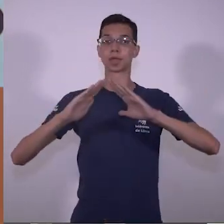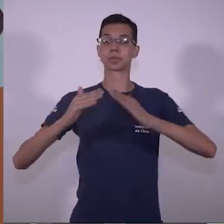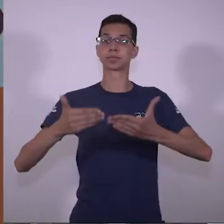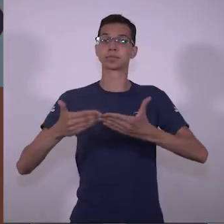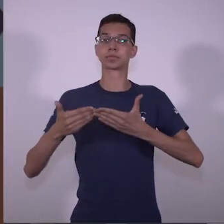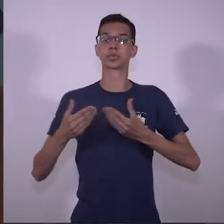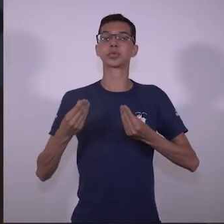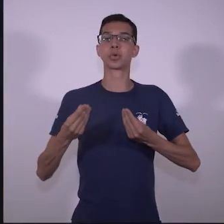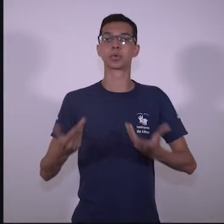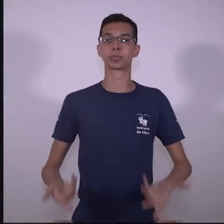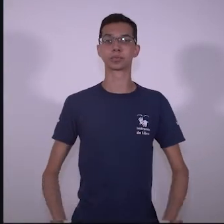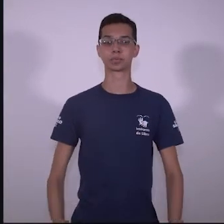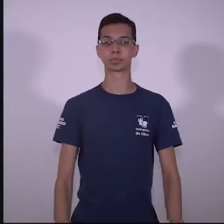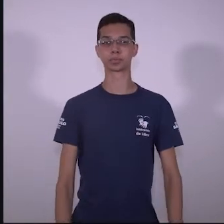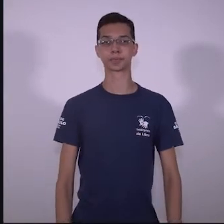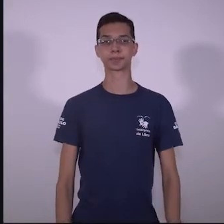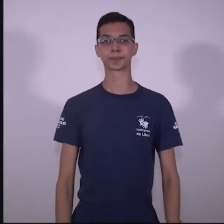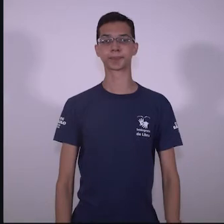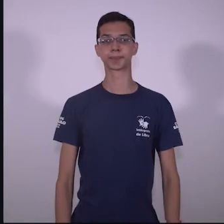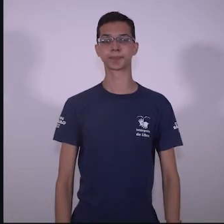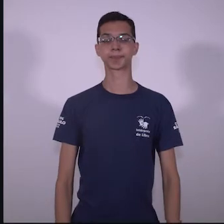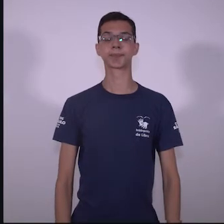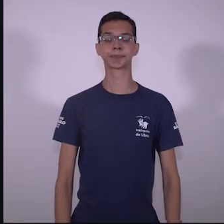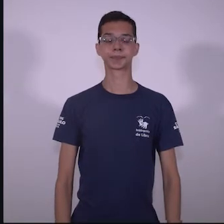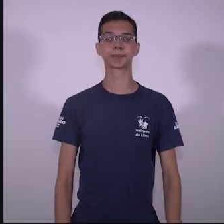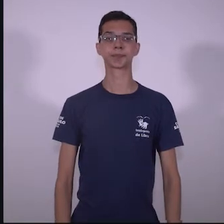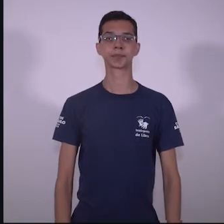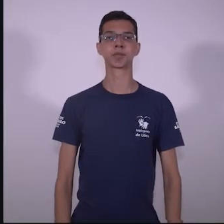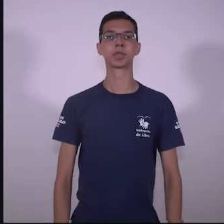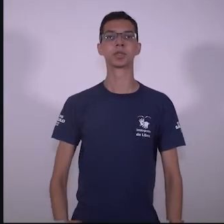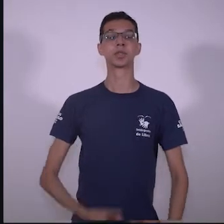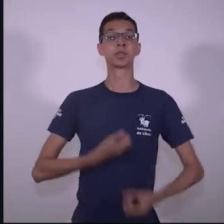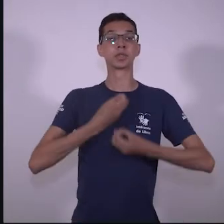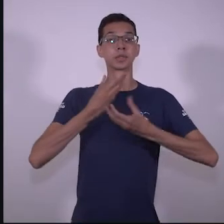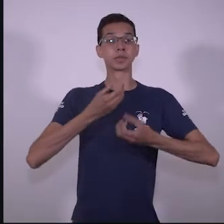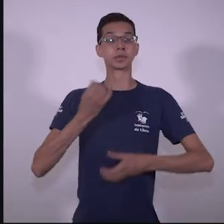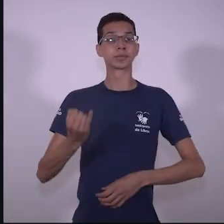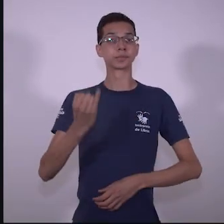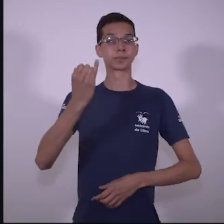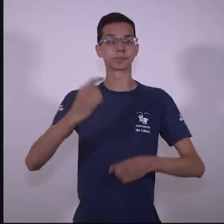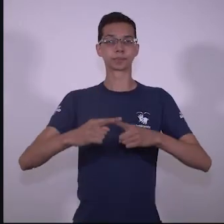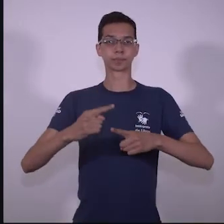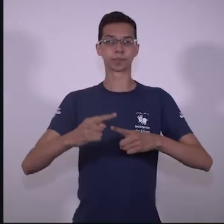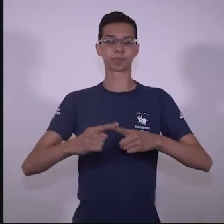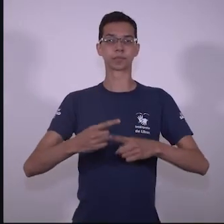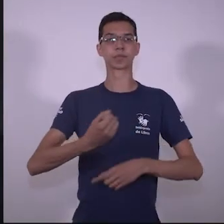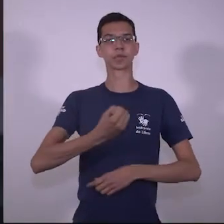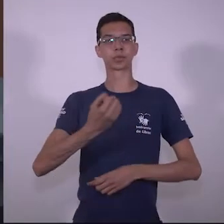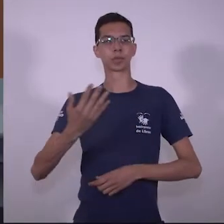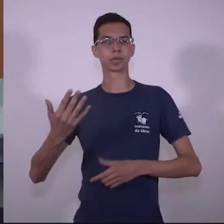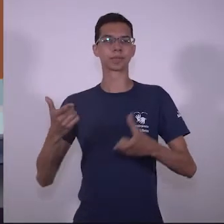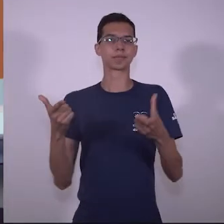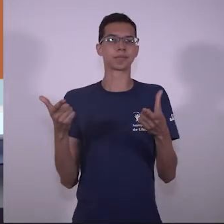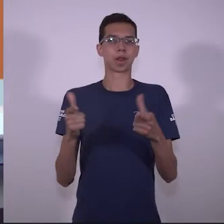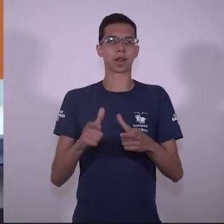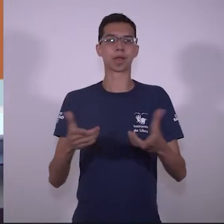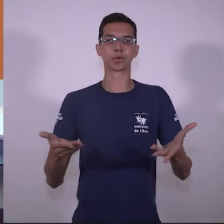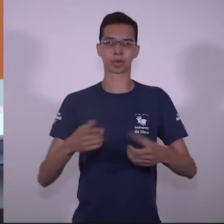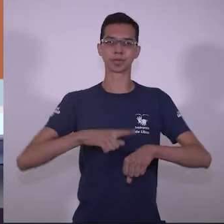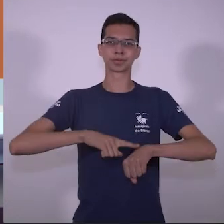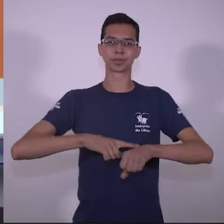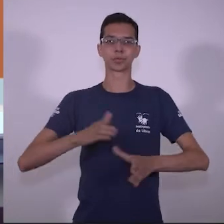social? Olha, acho esse dado importante de que haja uma redução durante essa fase vermelha